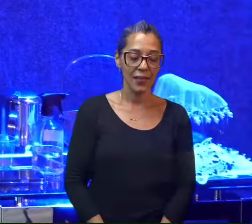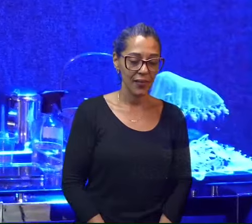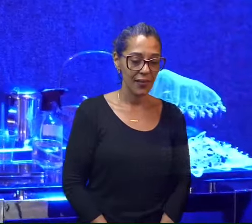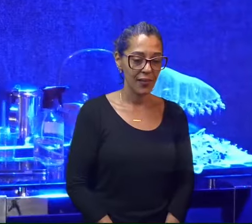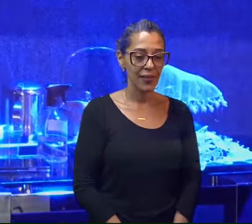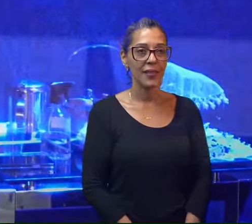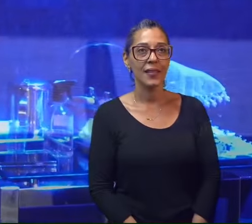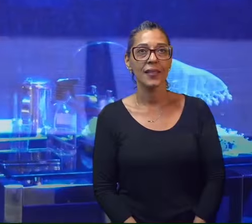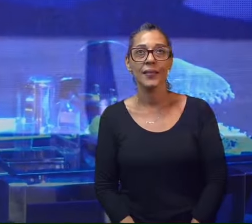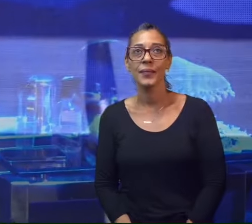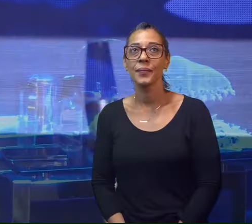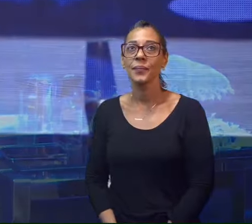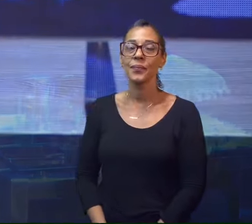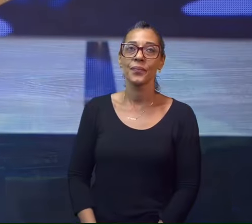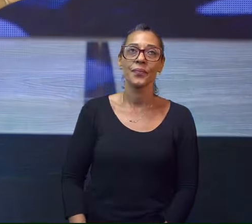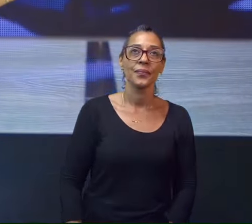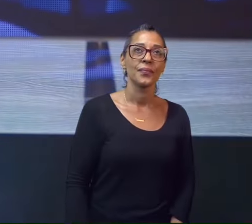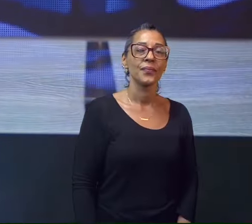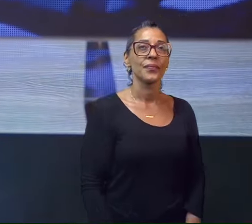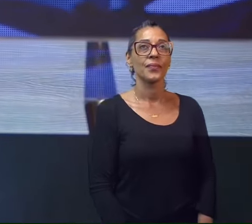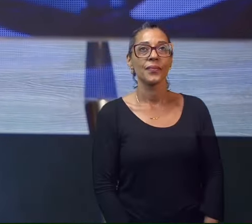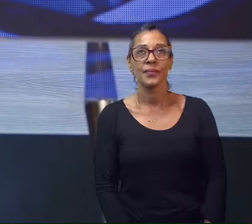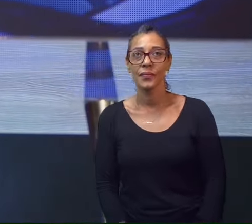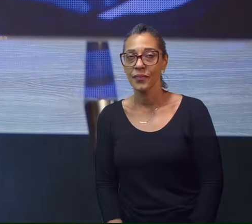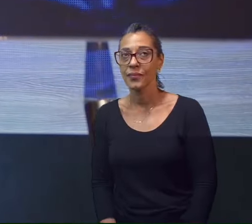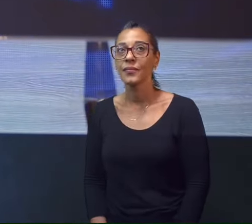Cantamos A Ele nessa noite Diga